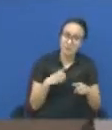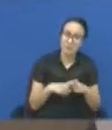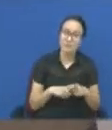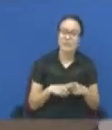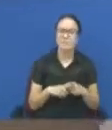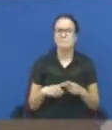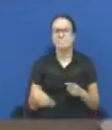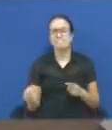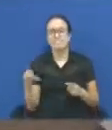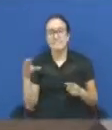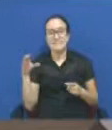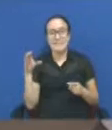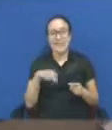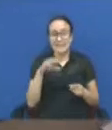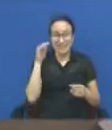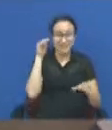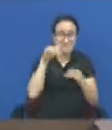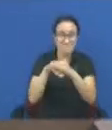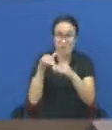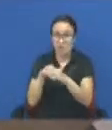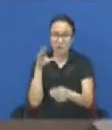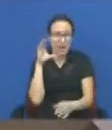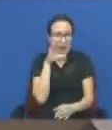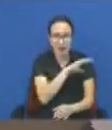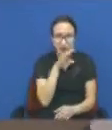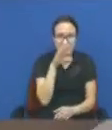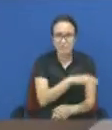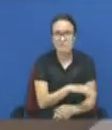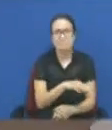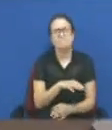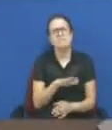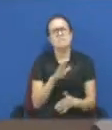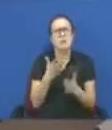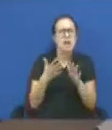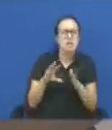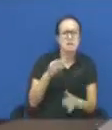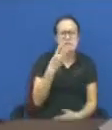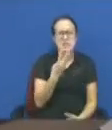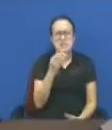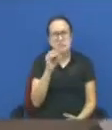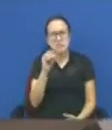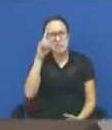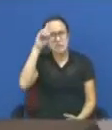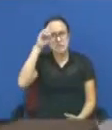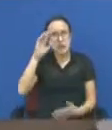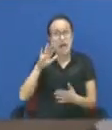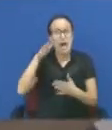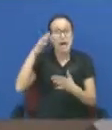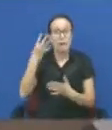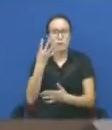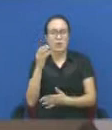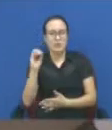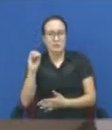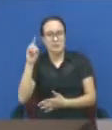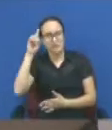com essa rapidez, nós vamos demorar de cerca de 30 a 40 dias para a instalação de